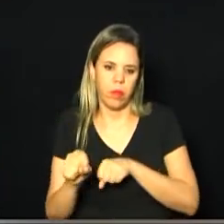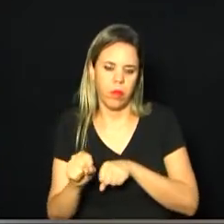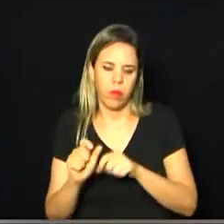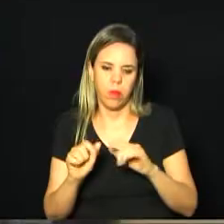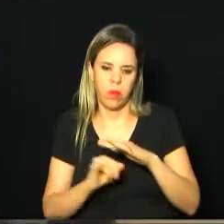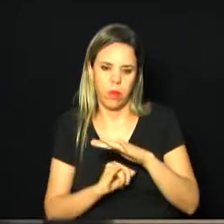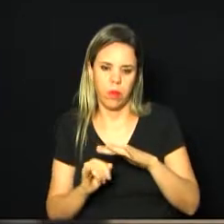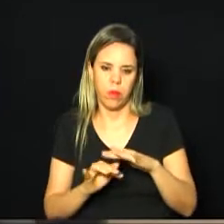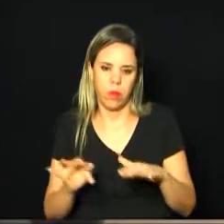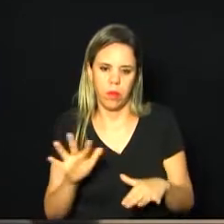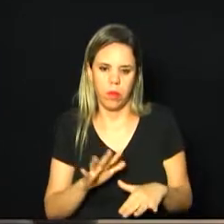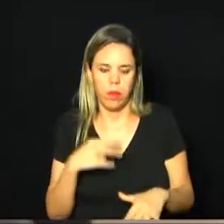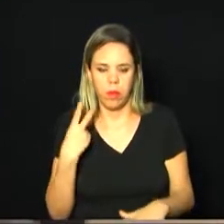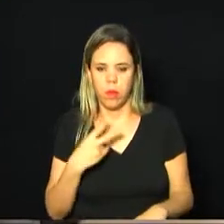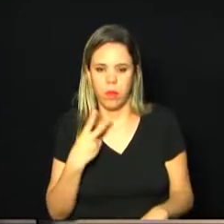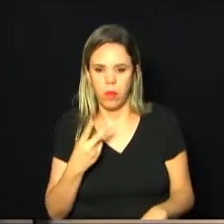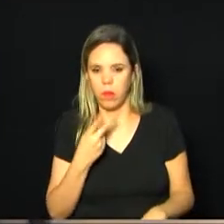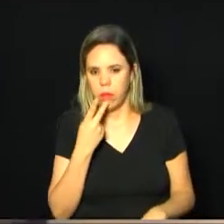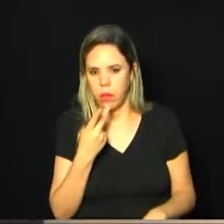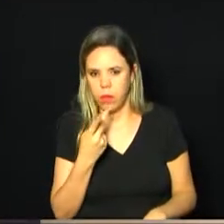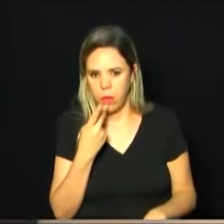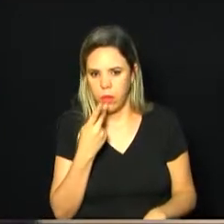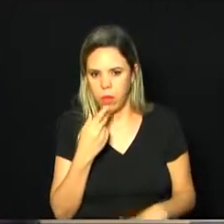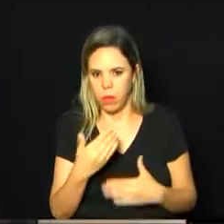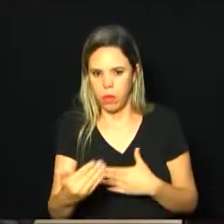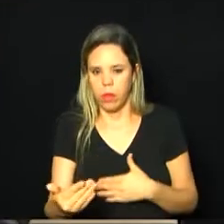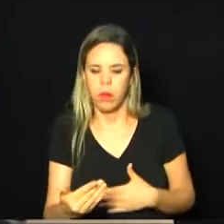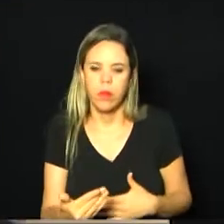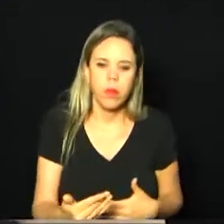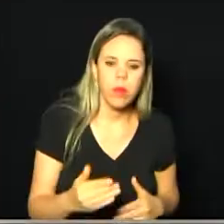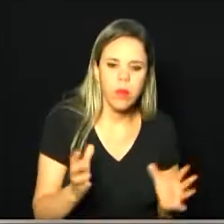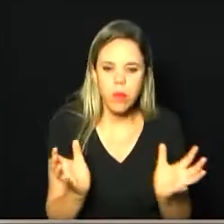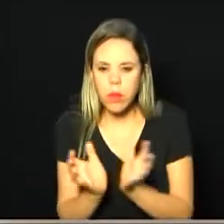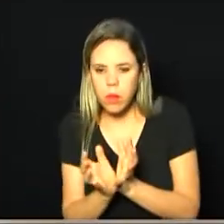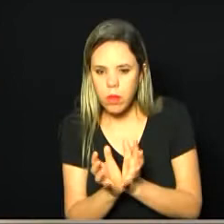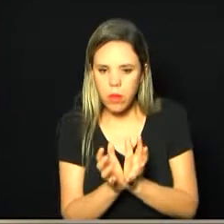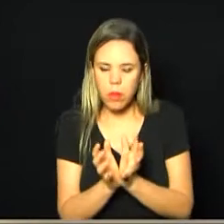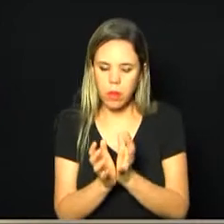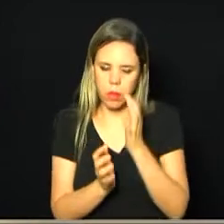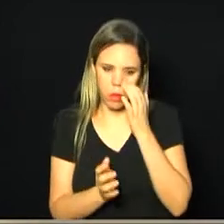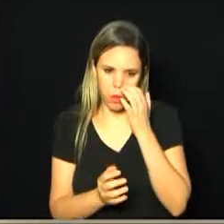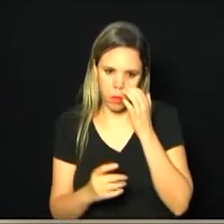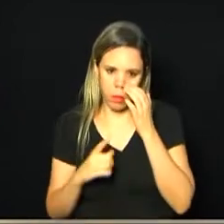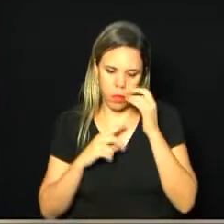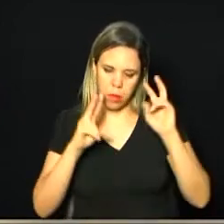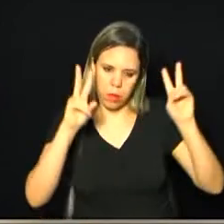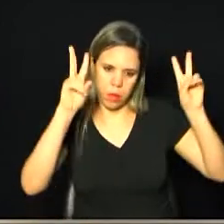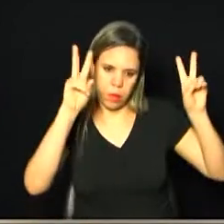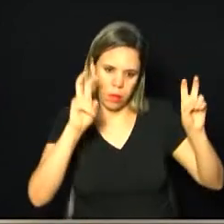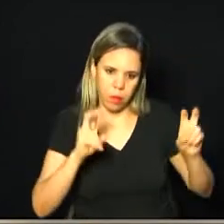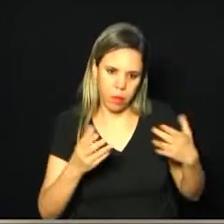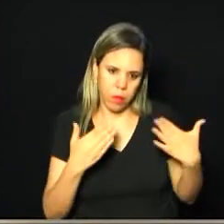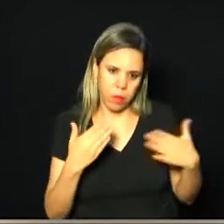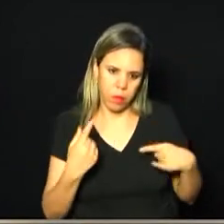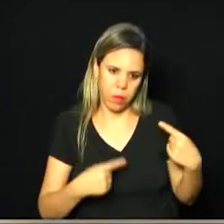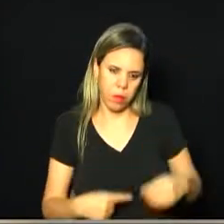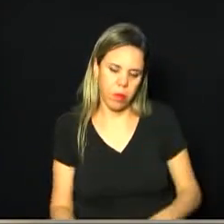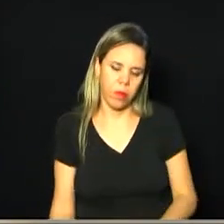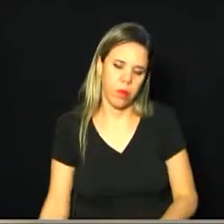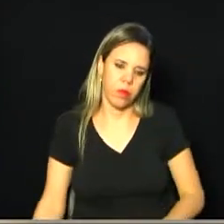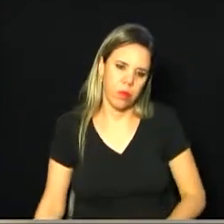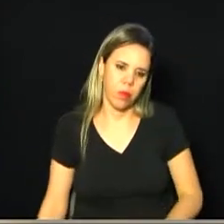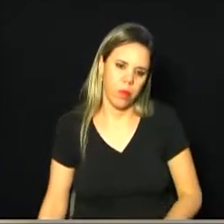recebeu no instituto federal a vereadora falou sobre os próximos passos da comissão desde ter mas que a gente vai discutir um pouco